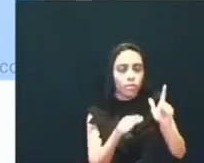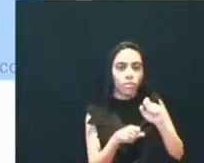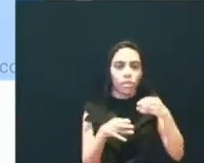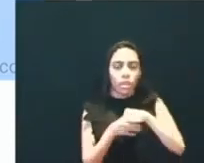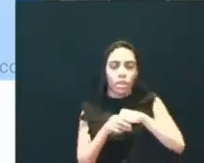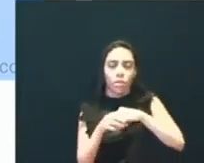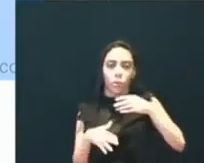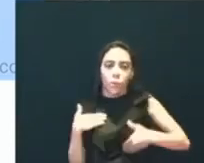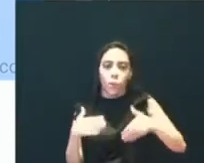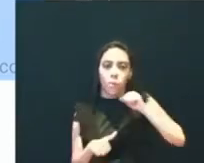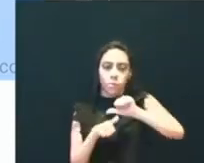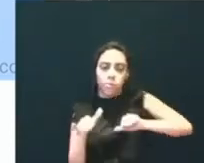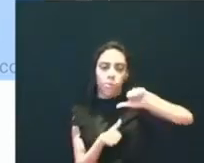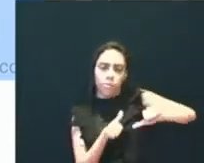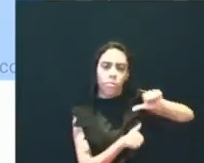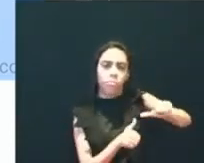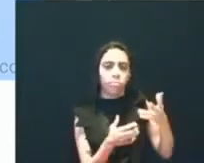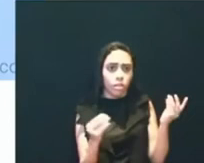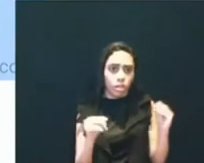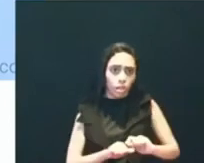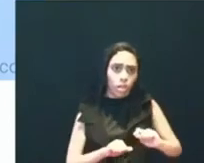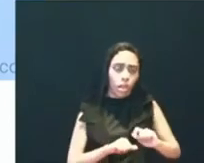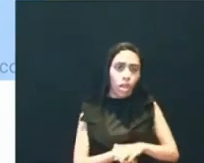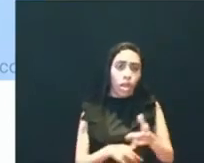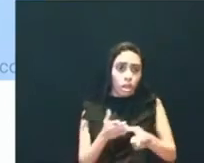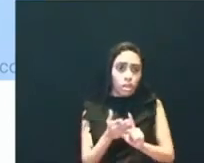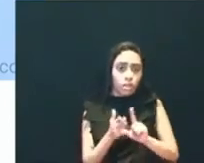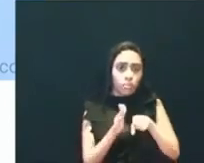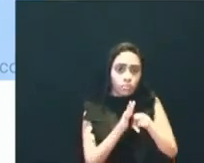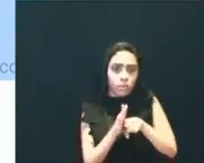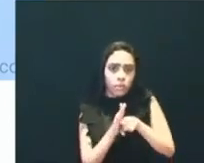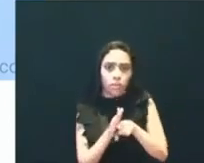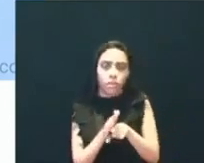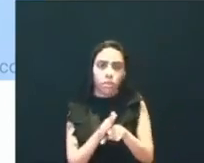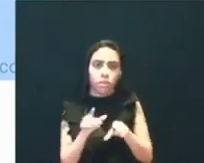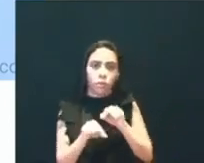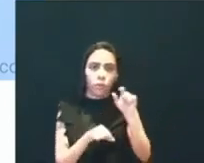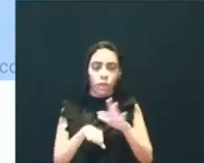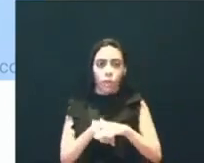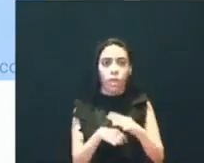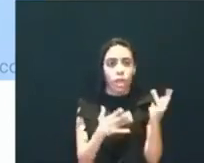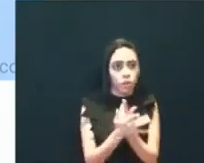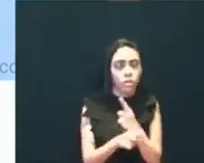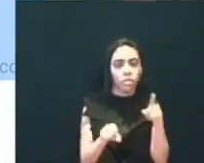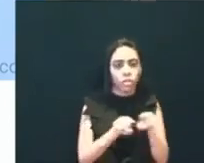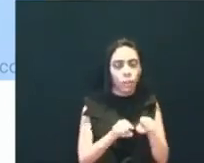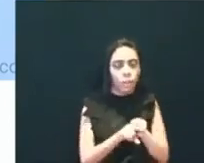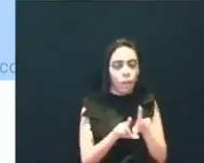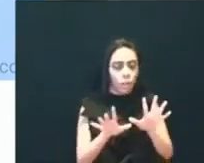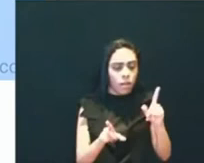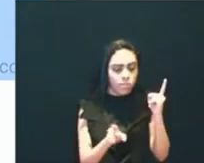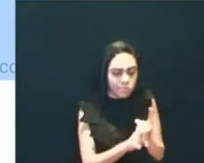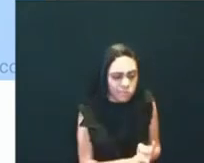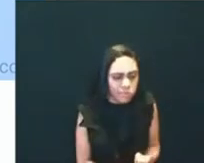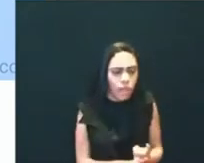alterações moleculares, citogenéticas, ou seja, você pesquisa a mutação que causou a doença e você não encontra mais